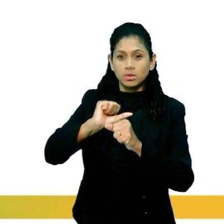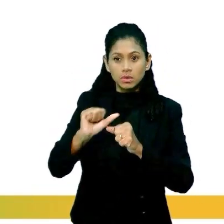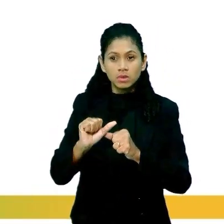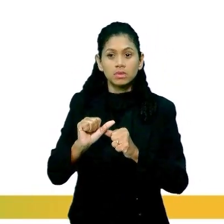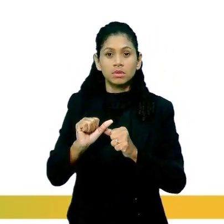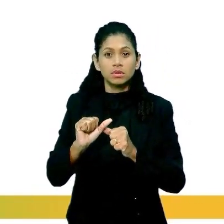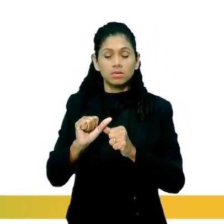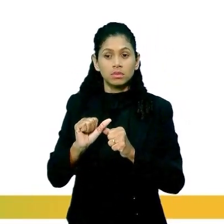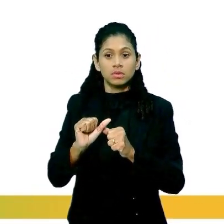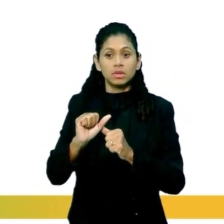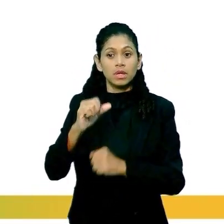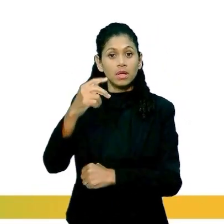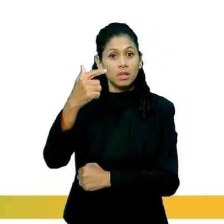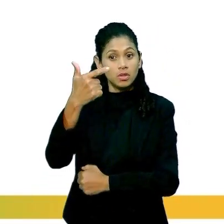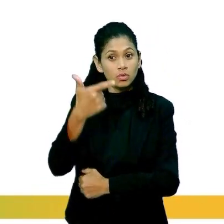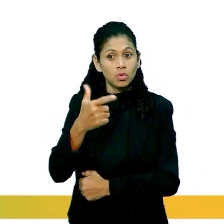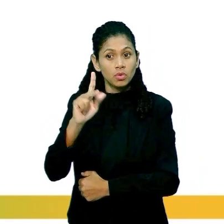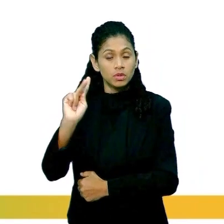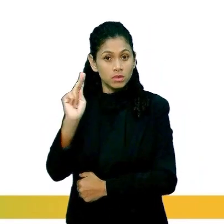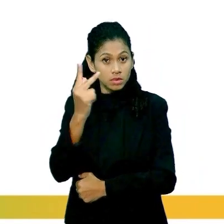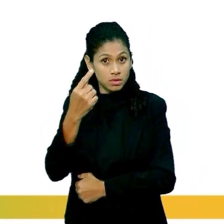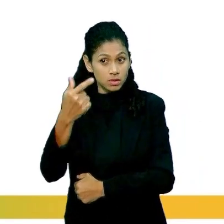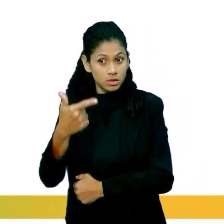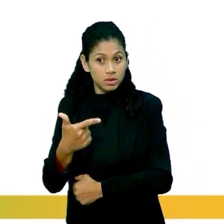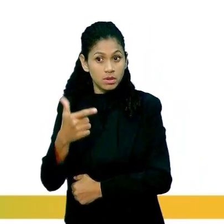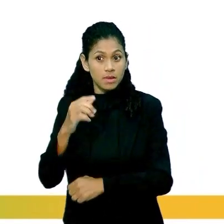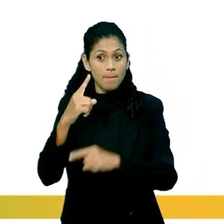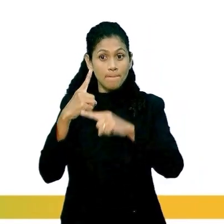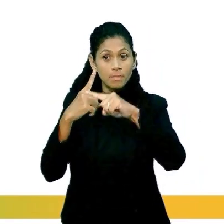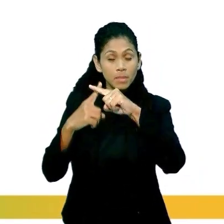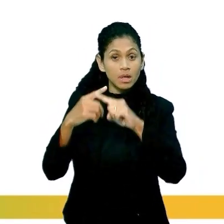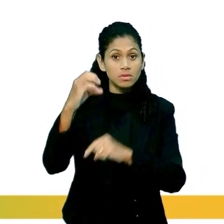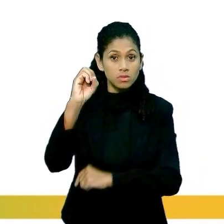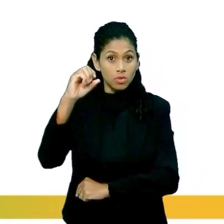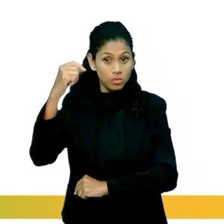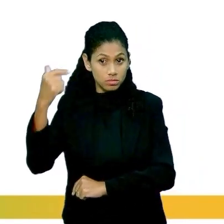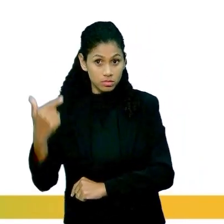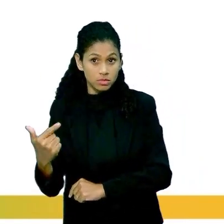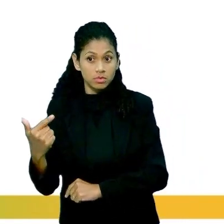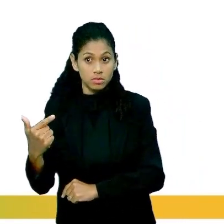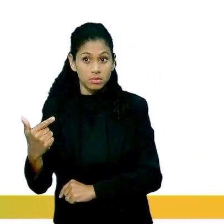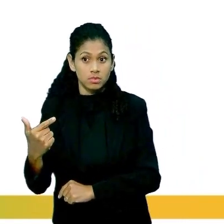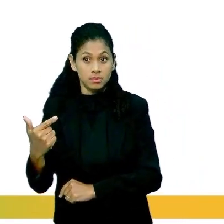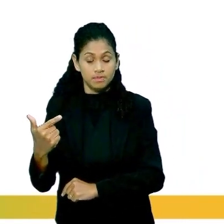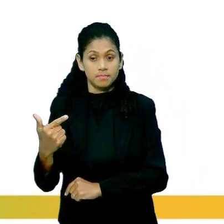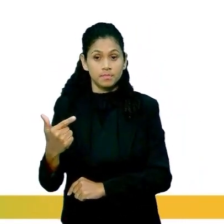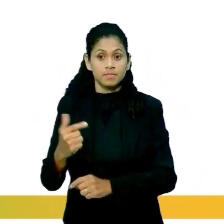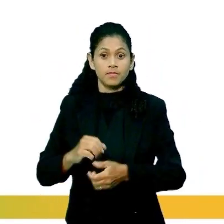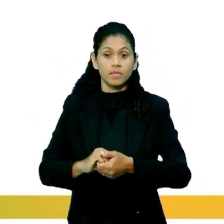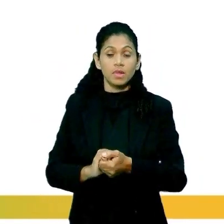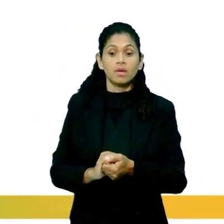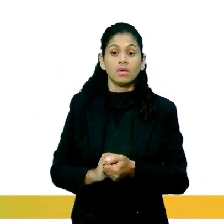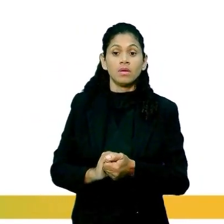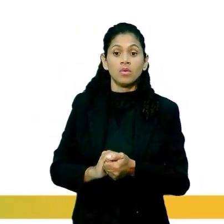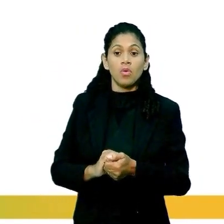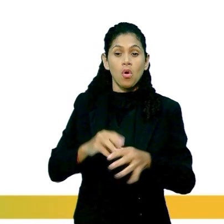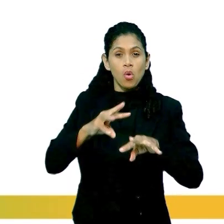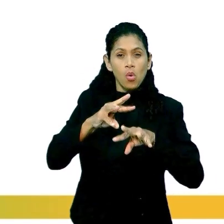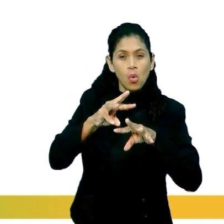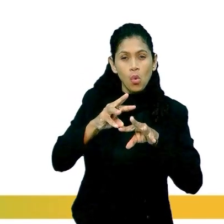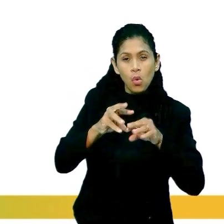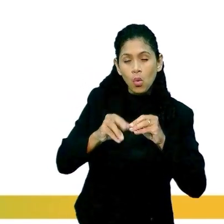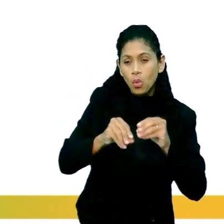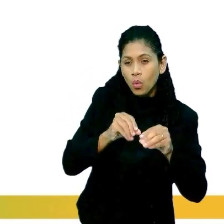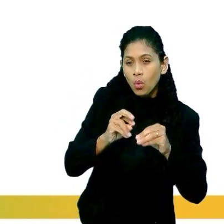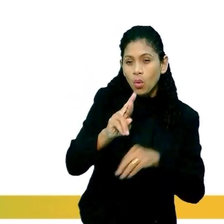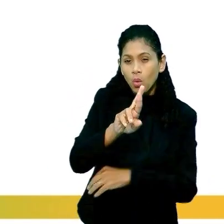oxigênio, também por uma decomposição. Perceba que nos reagentes eu tenho 4 hidrogênios e 2 oxigênios, e no produto